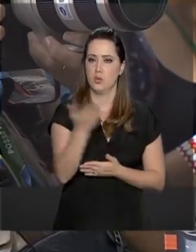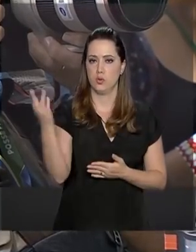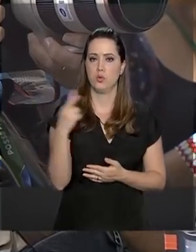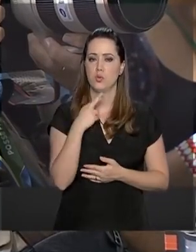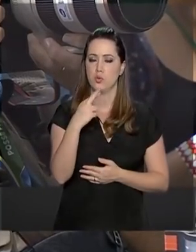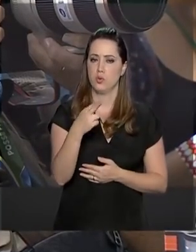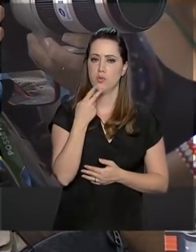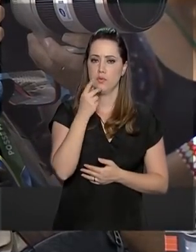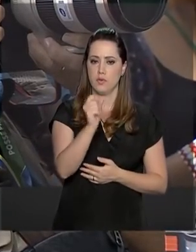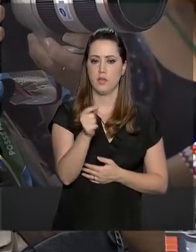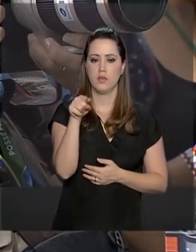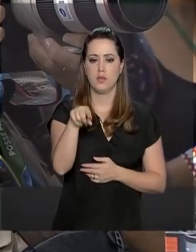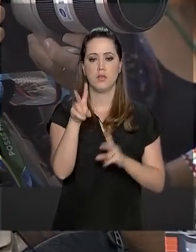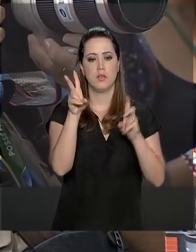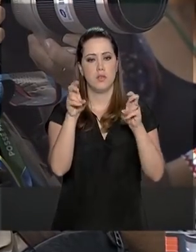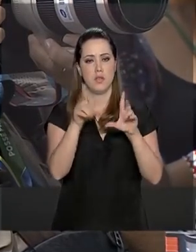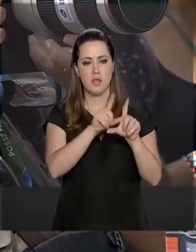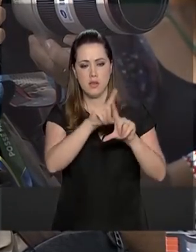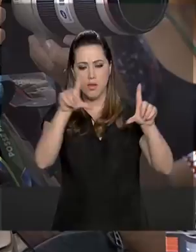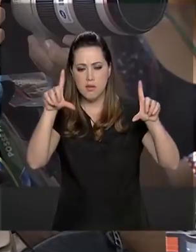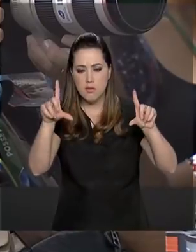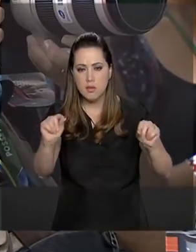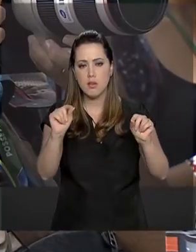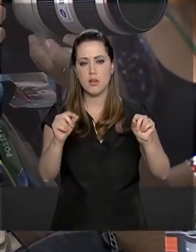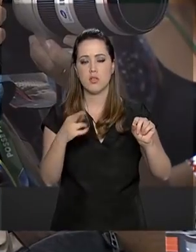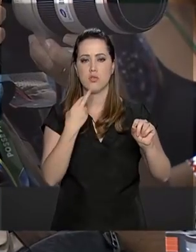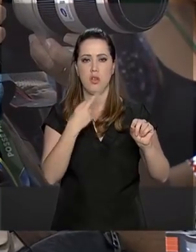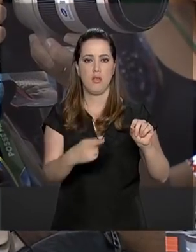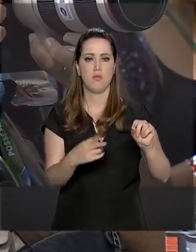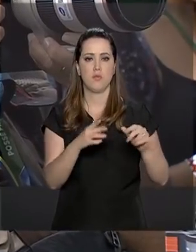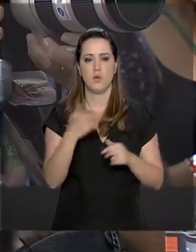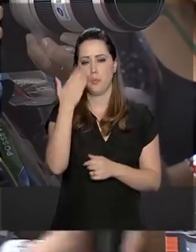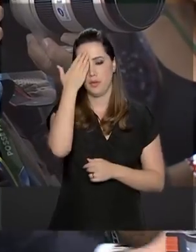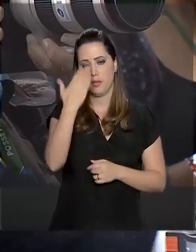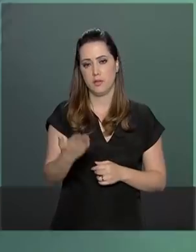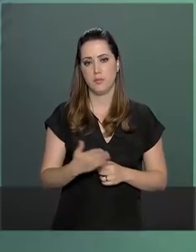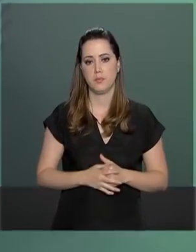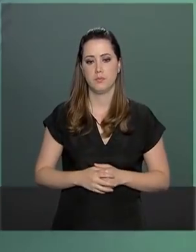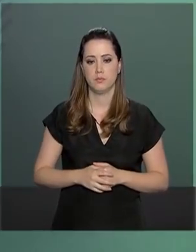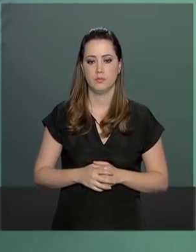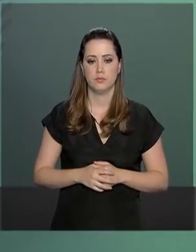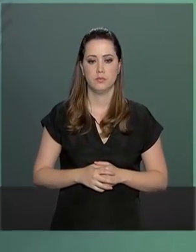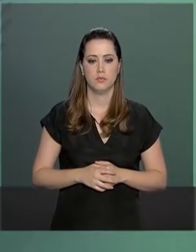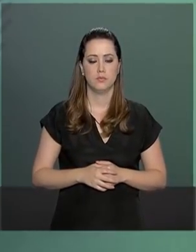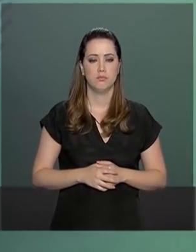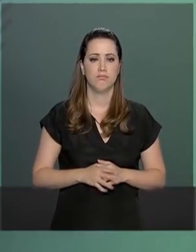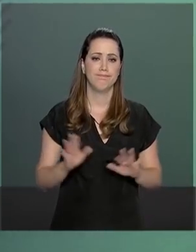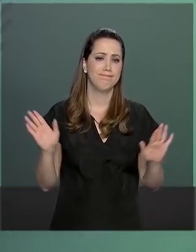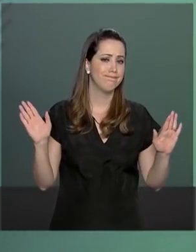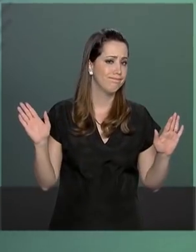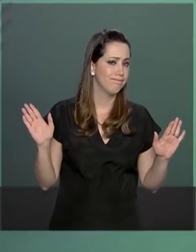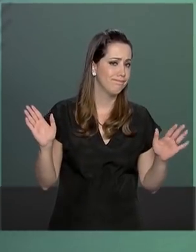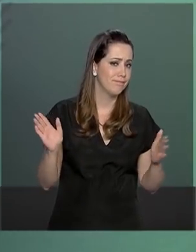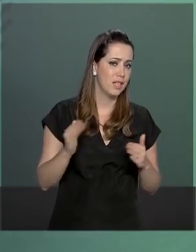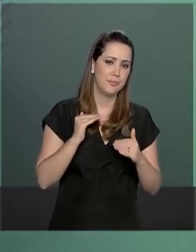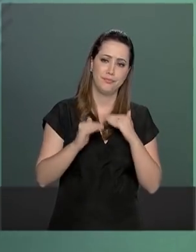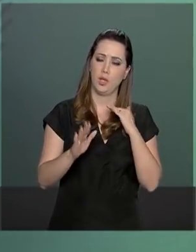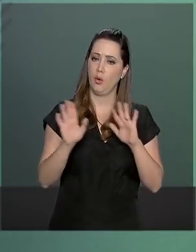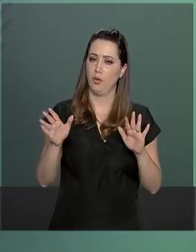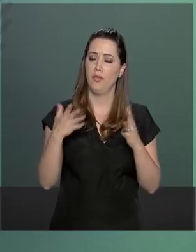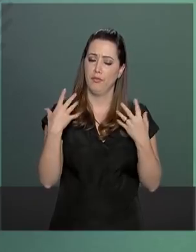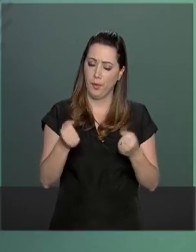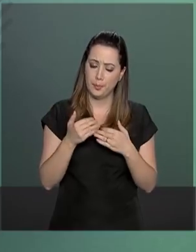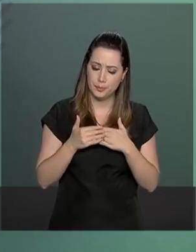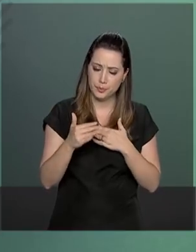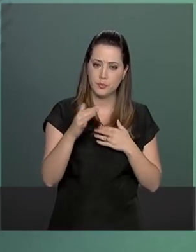comenta é esse trecho específico da reportagem obrigado não eu vamos lá